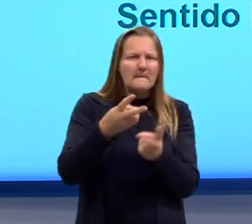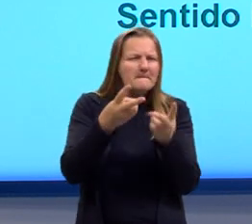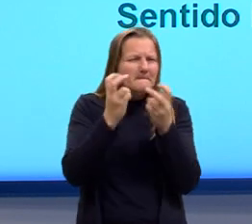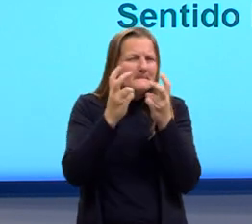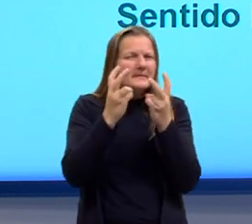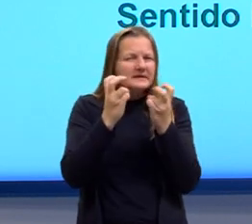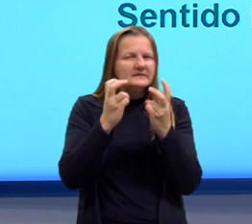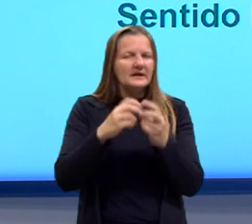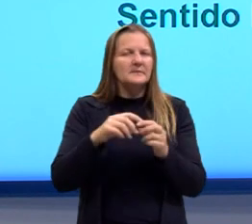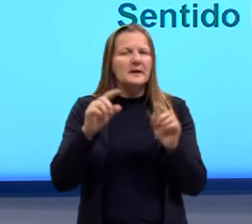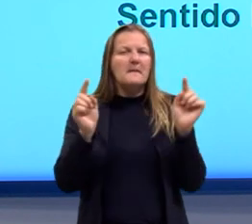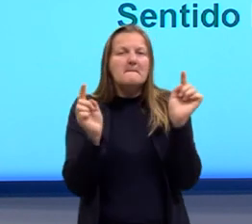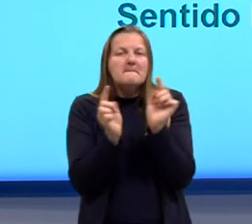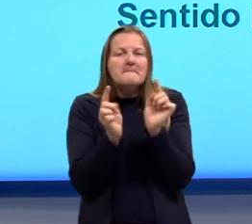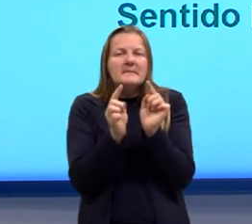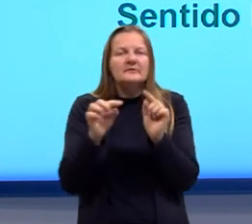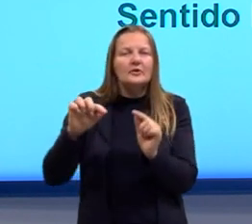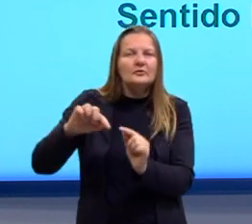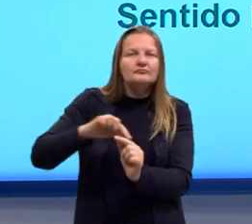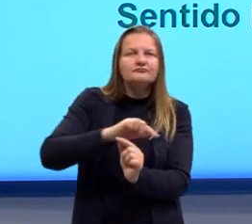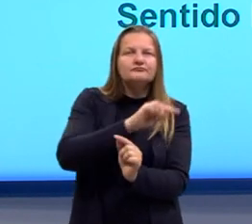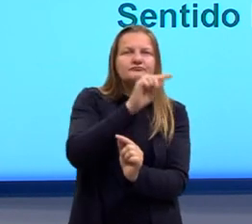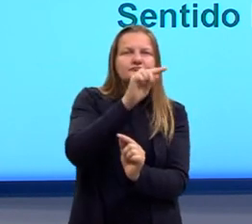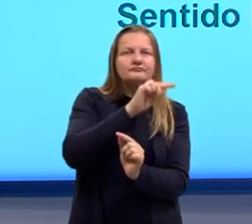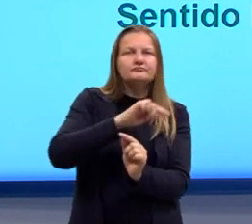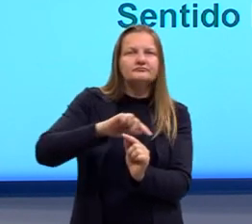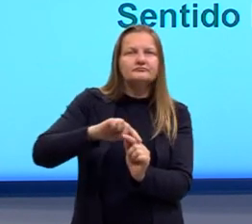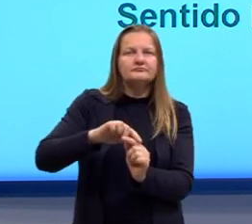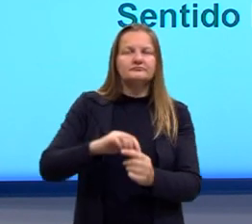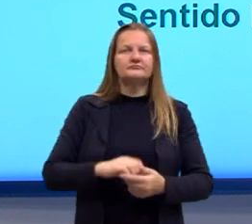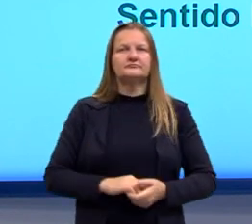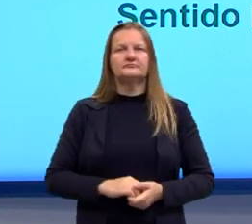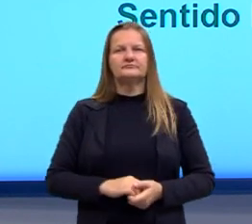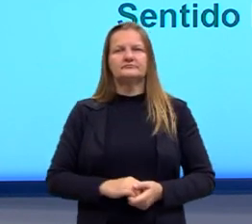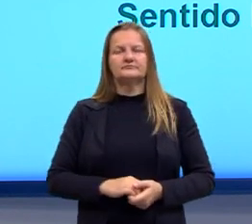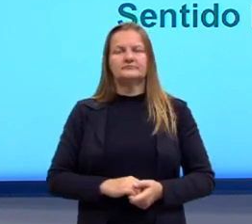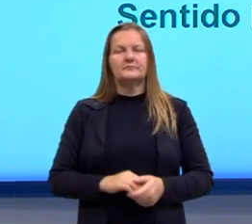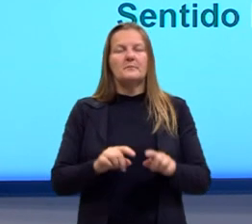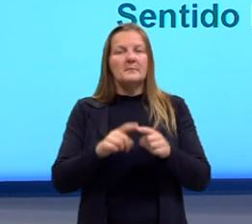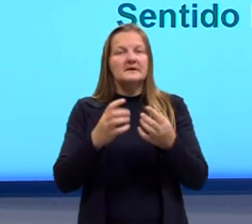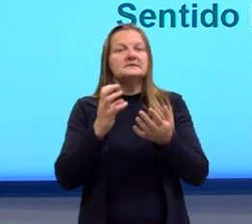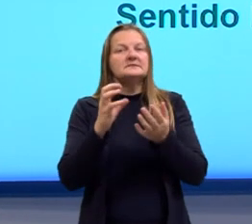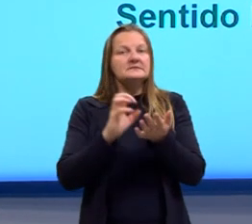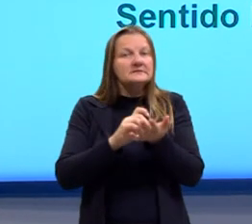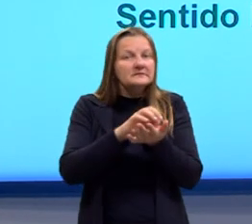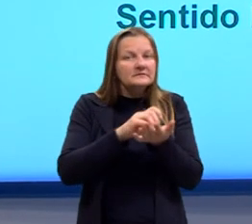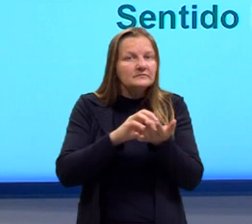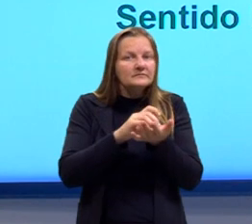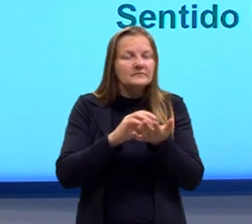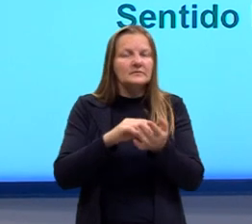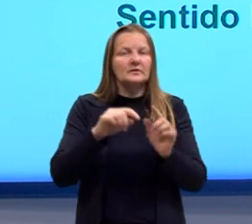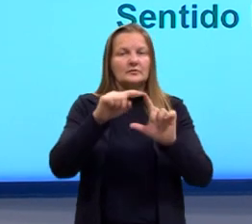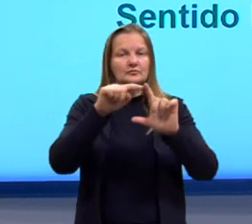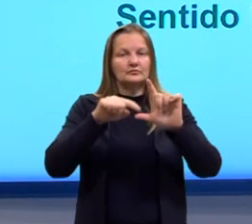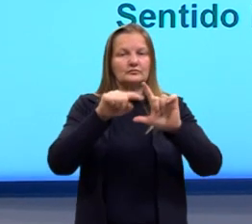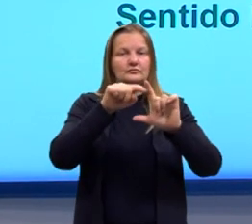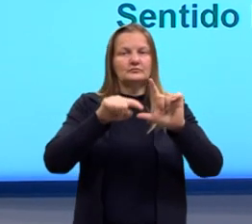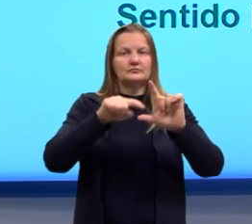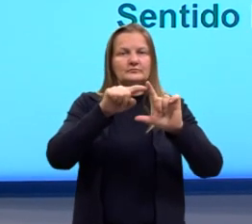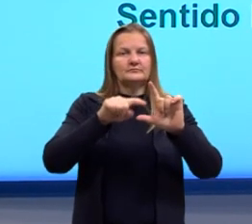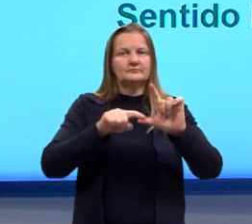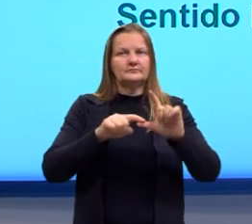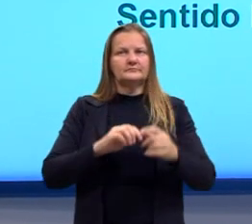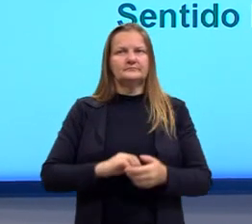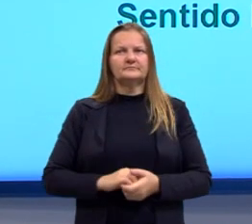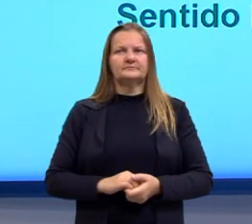conseguimos observar que a menor amplitude seria então no sentido horário mas vamos calcular a em graus né como é que